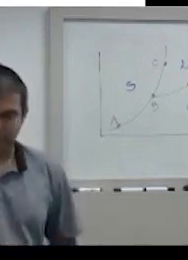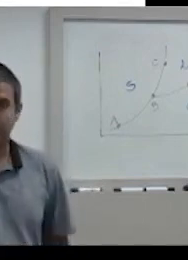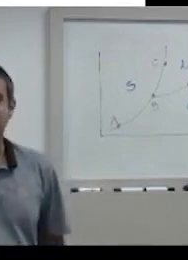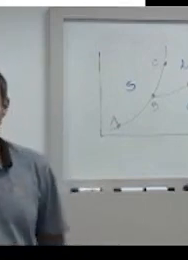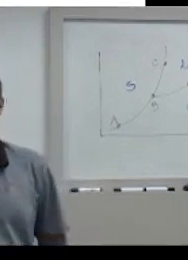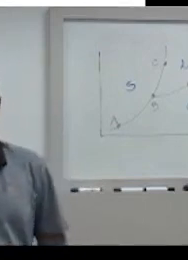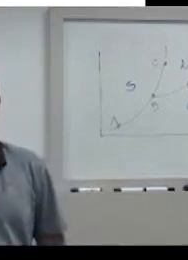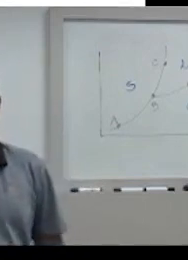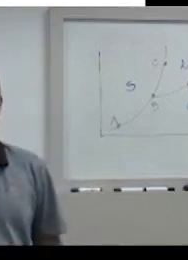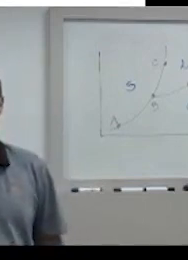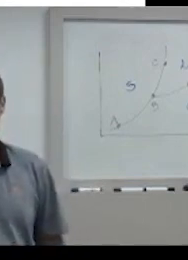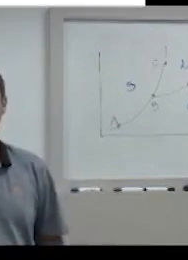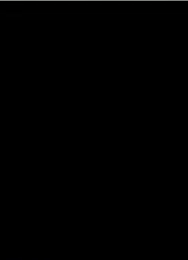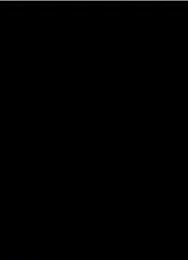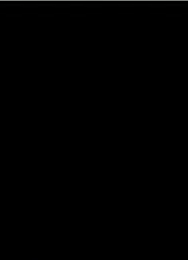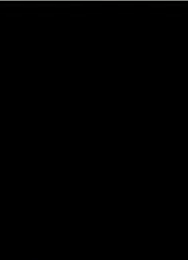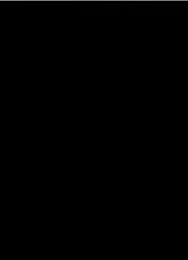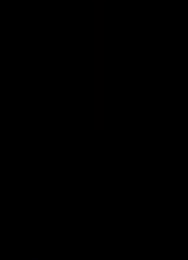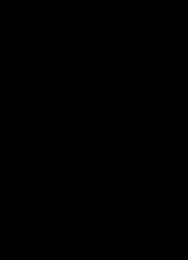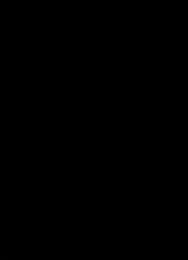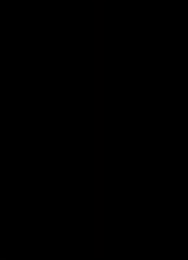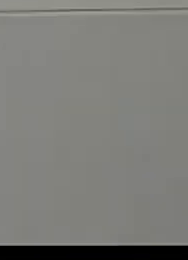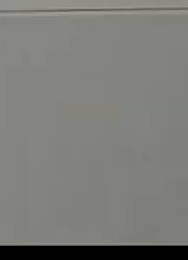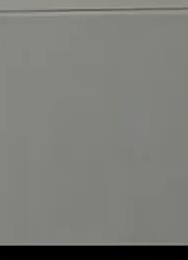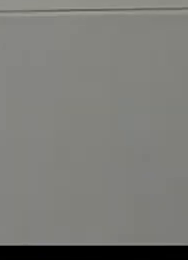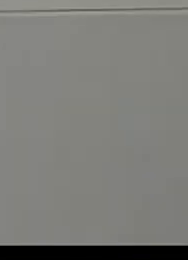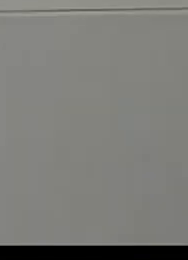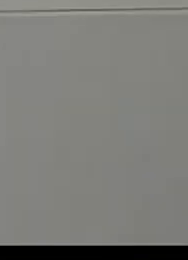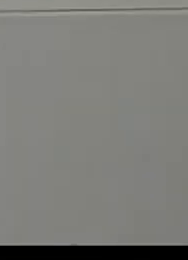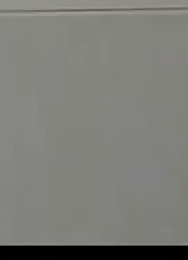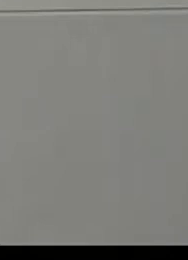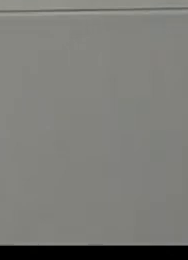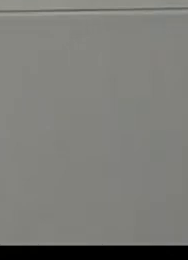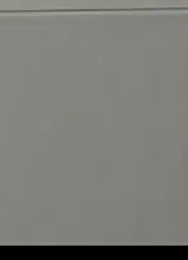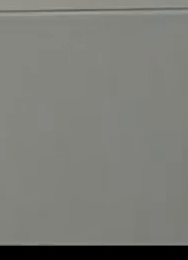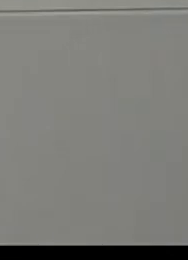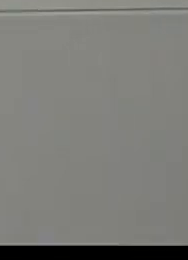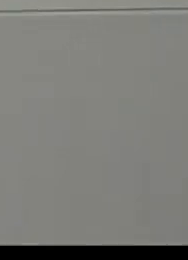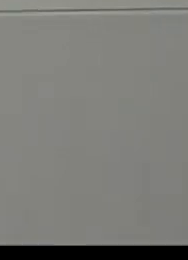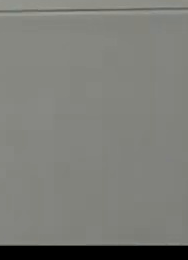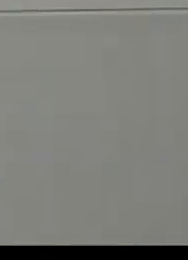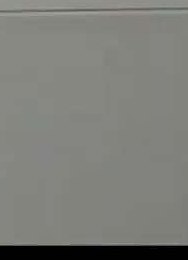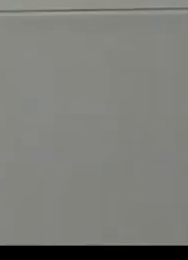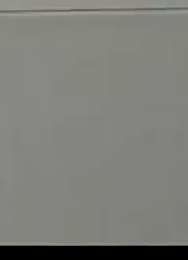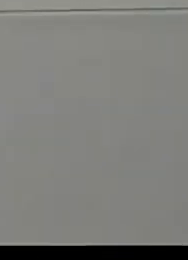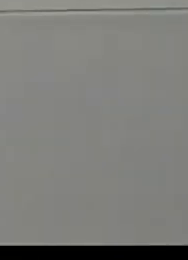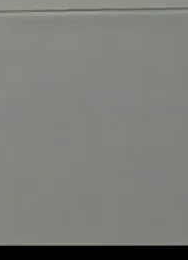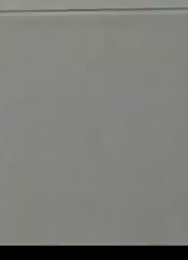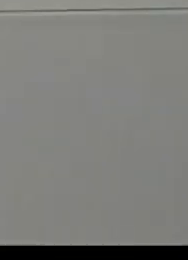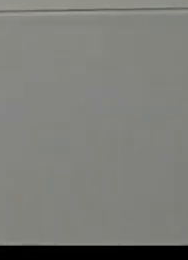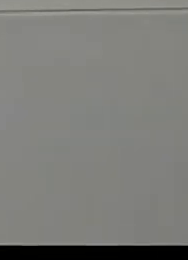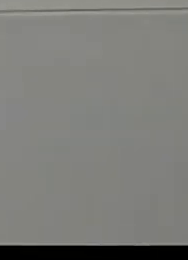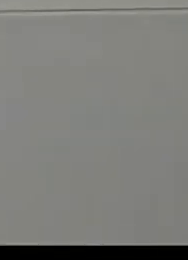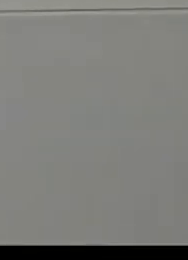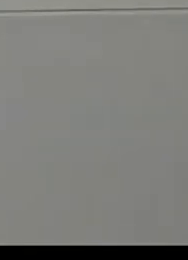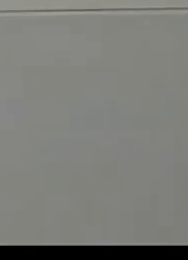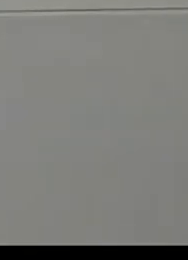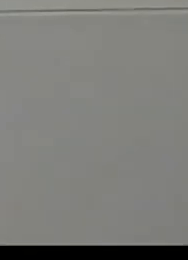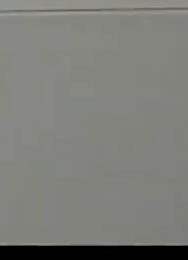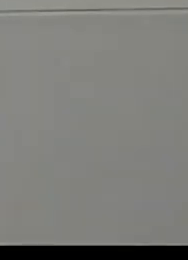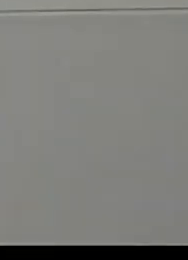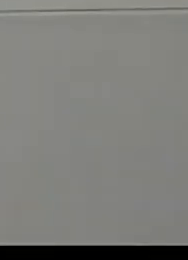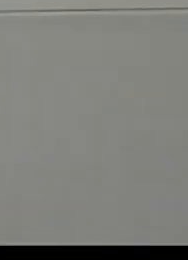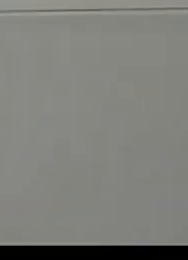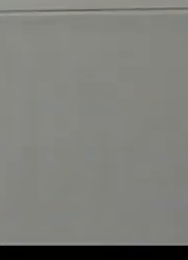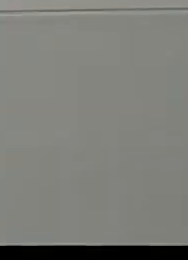Bom, galerinha, só deixa eu mudar ali que eu quero mostrar para vocês a descrição gráfica aqui, tá? Então assim, ó, a gente vai ter aqui estado sólido, estado líquido